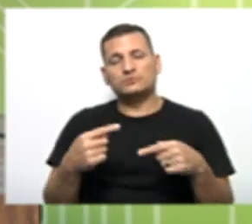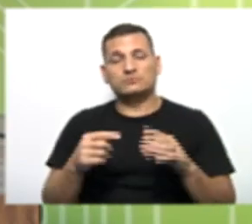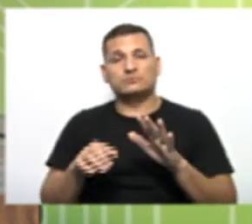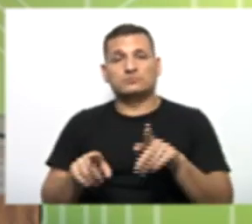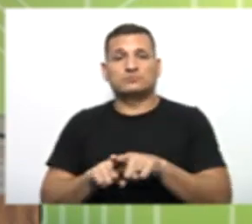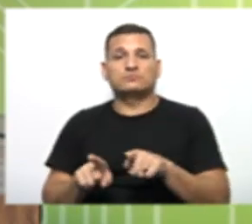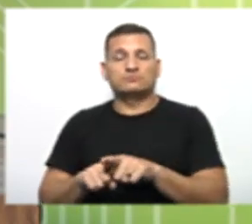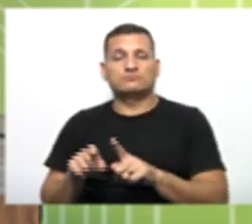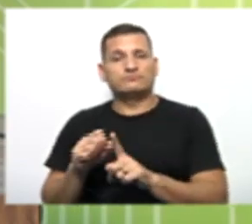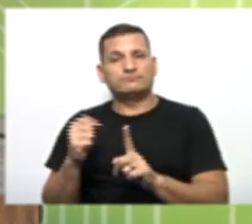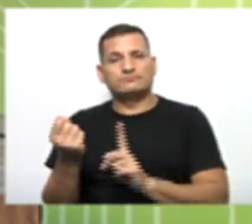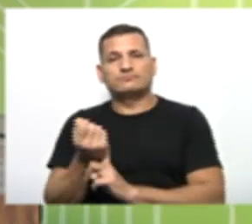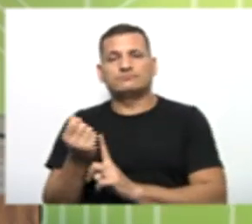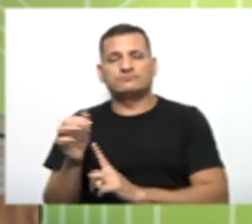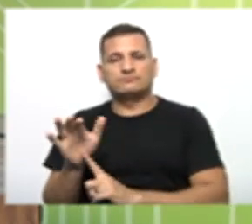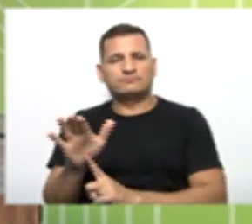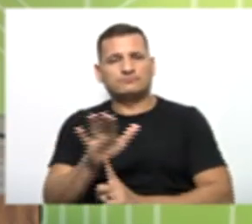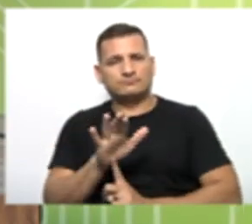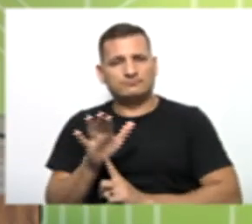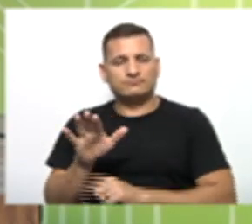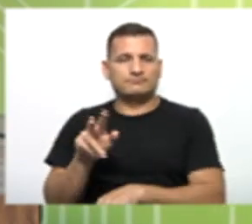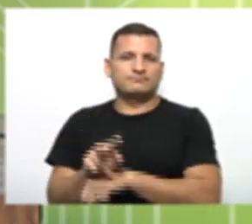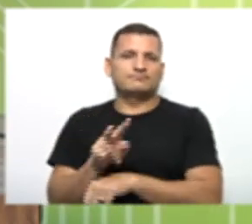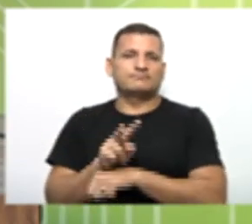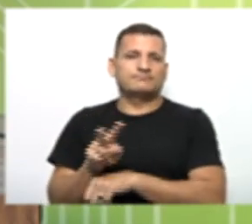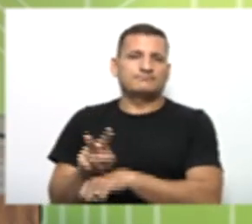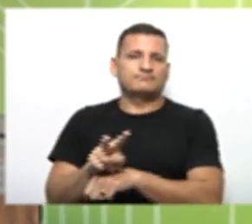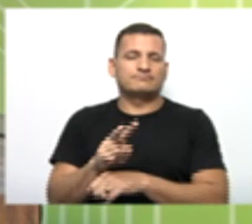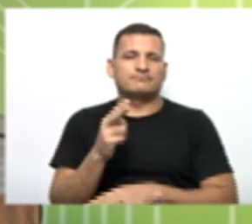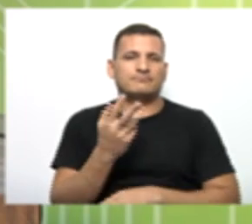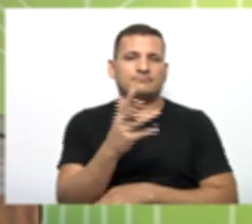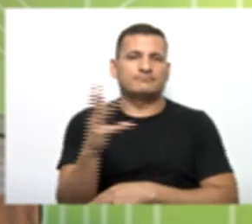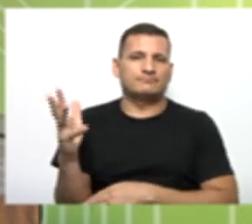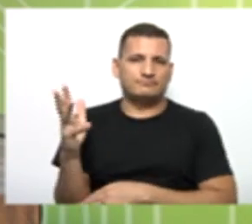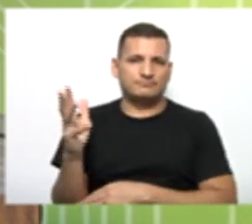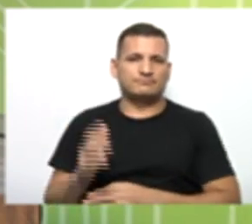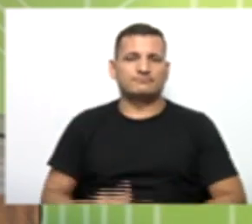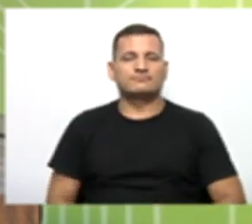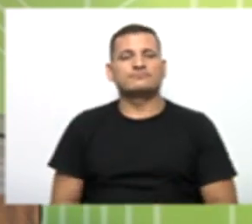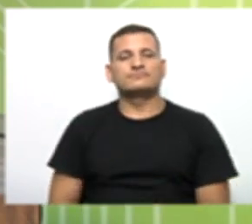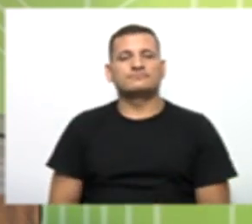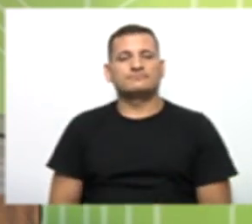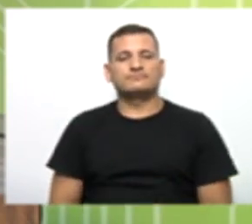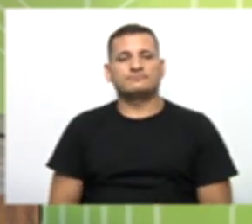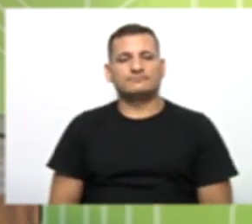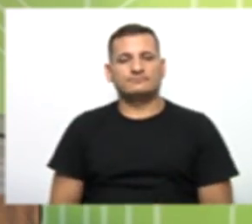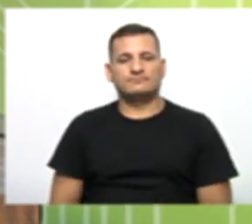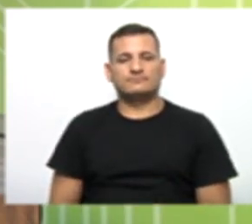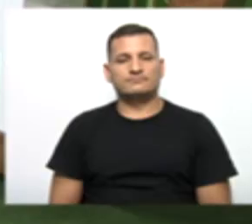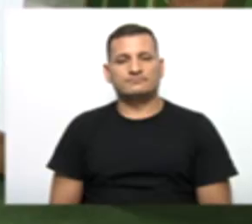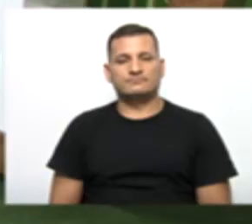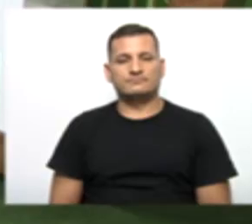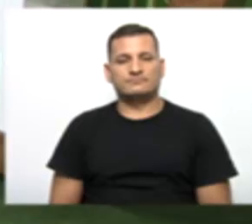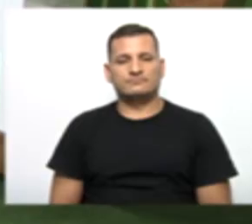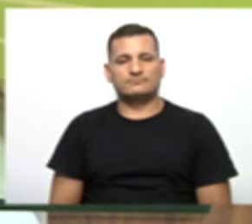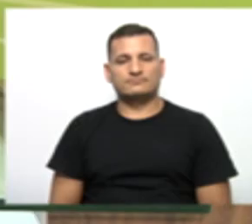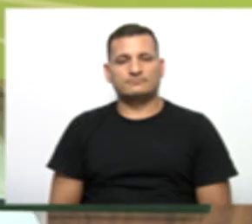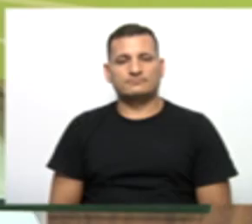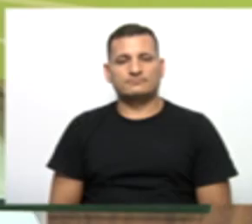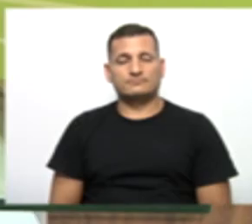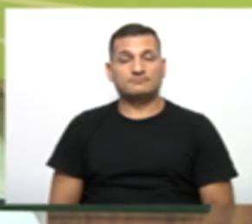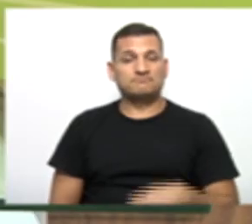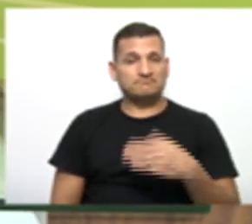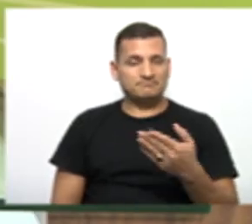vai contribuir para a proteção ambiental, para a preservação do meio ambiente. Olha aí, Elaine,